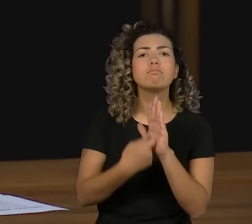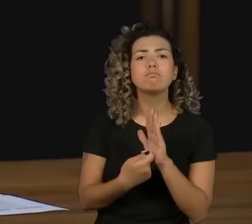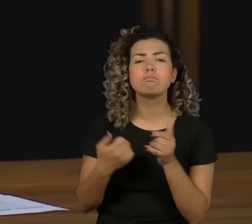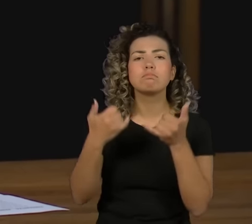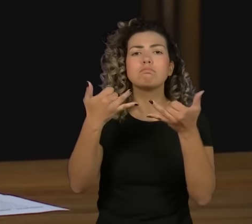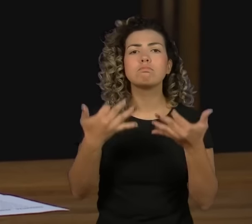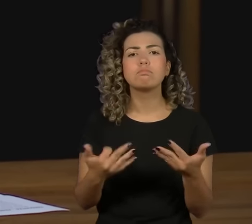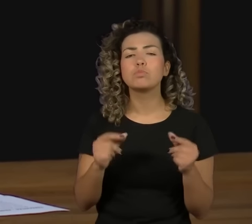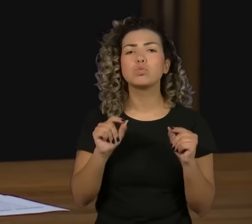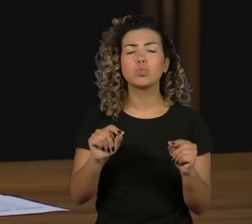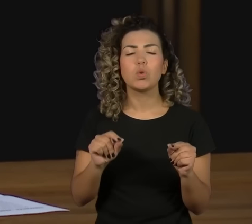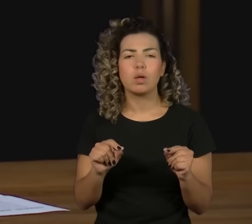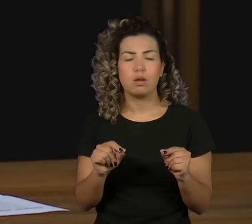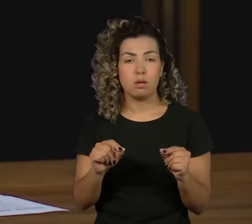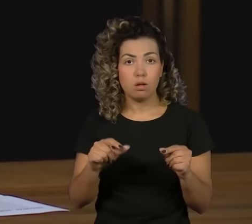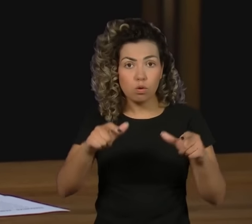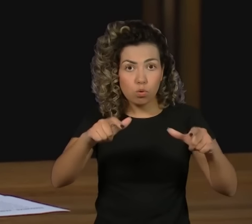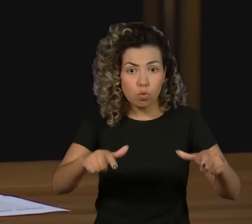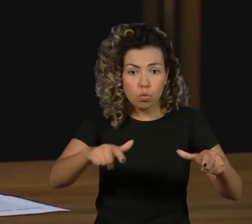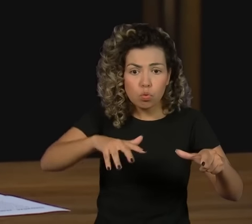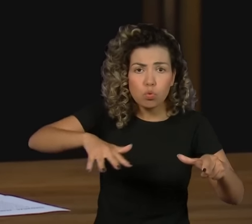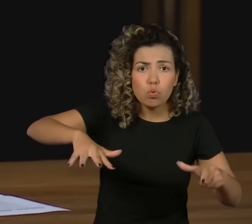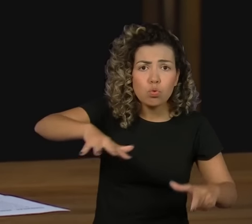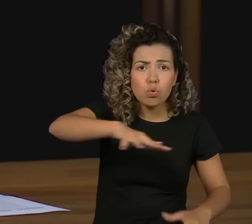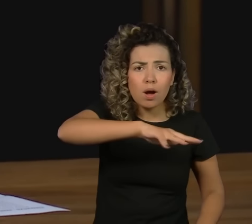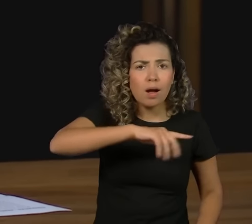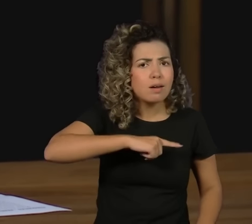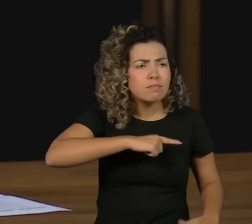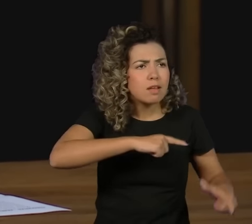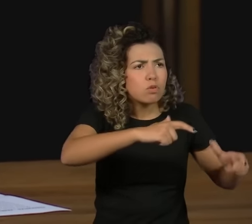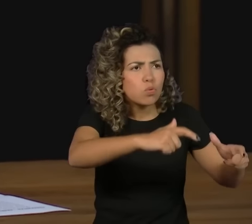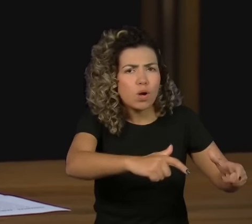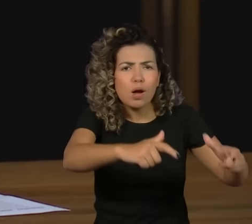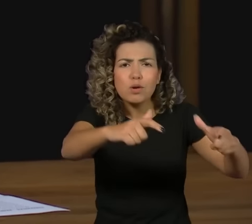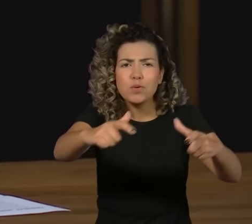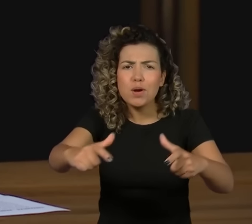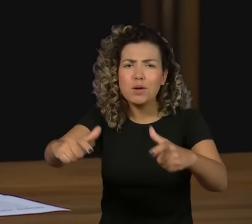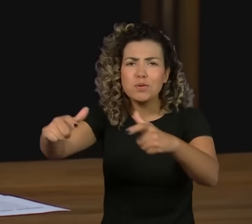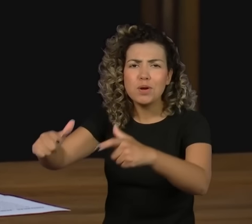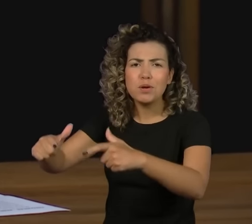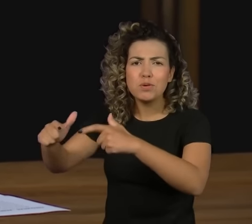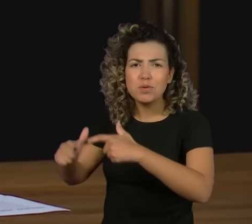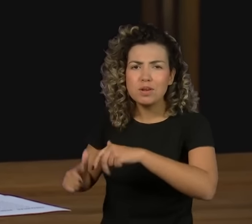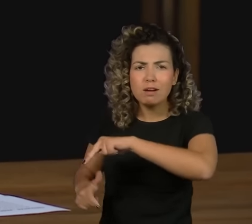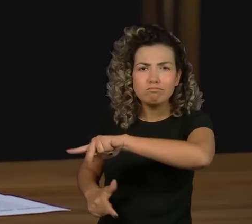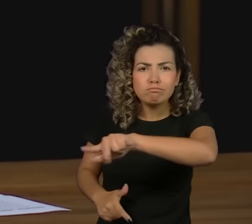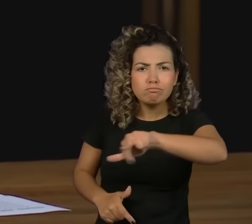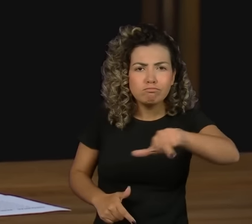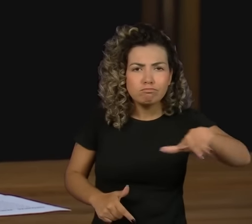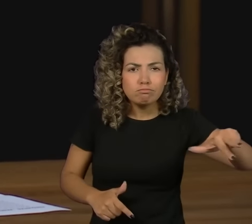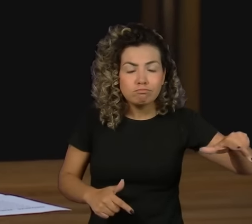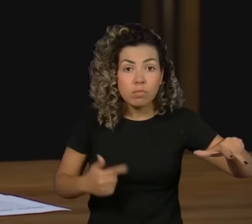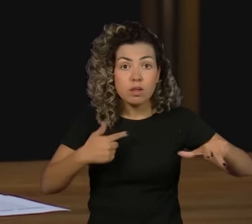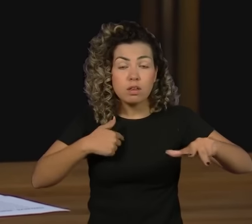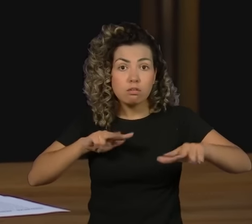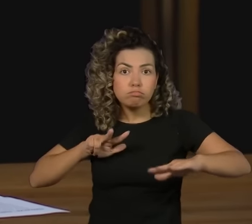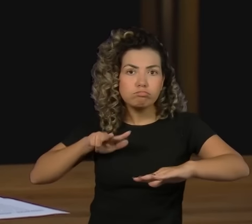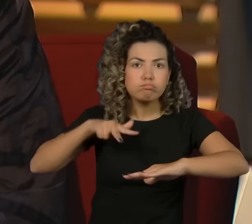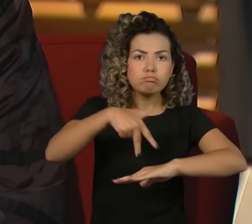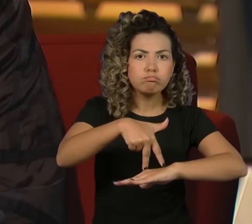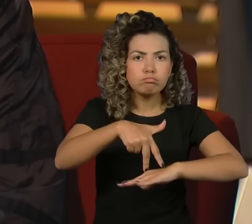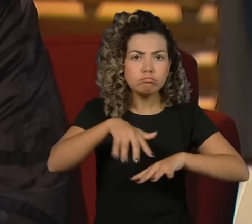conta do espaço. Tem espaço à beça. Antes ocupe, depois se vire. O meu convidado,